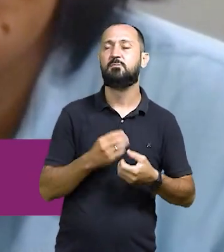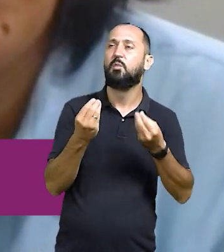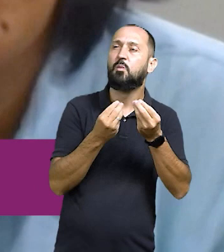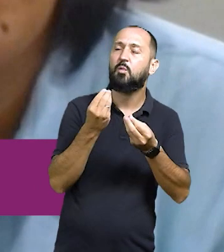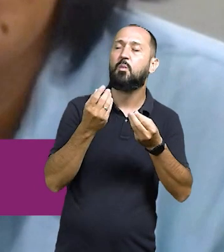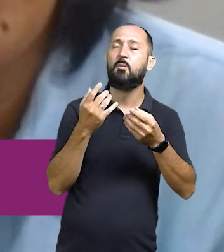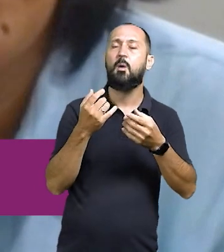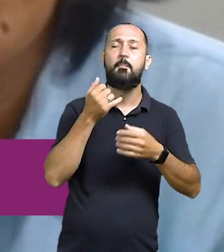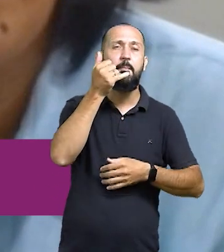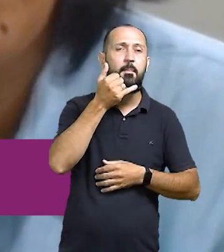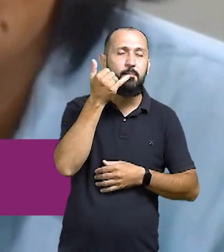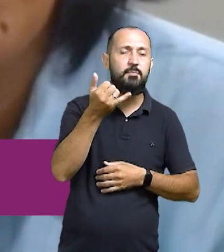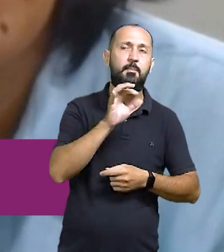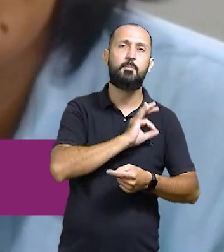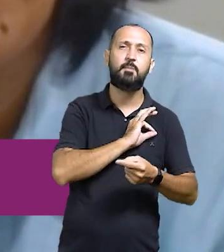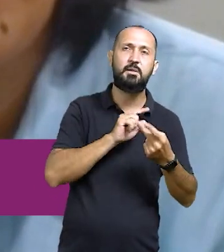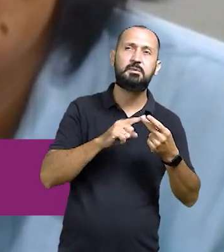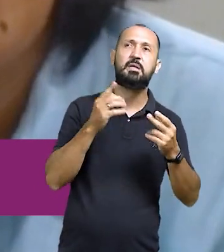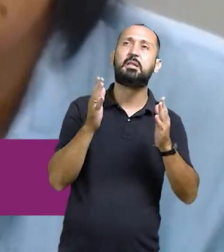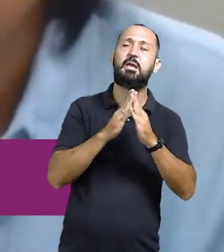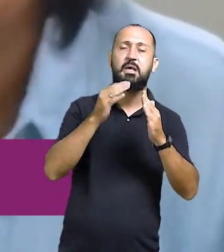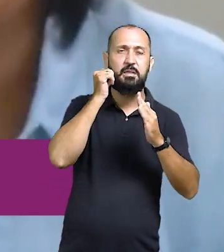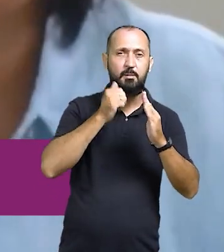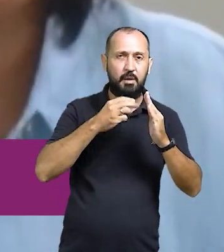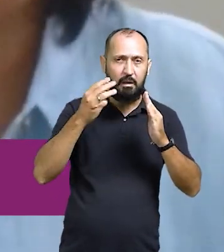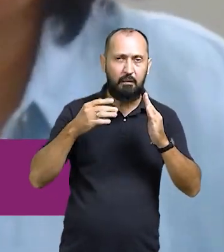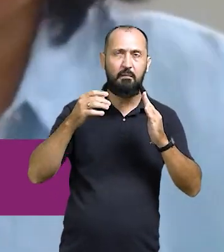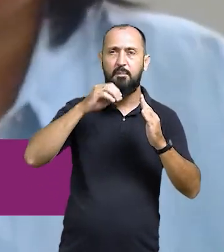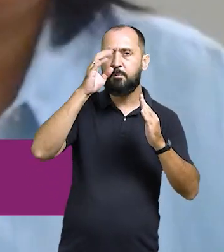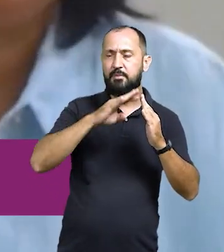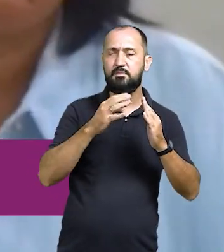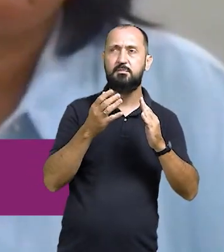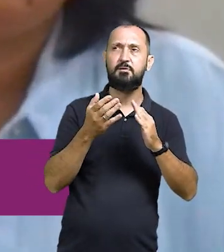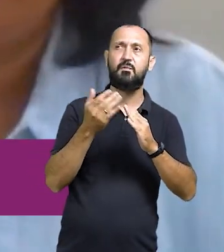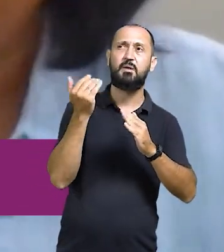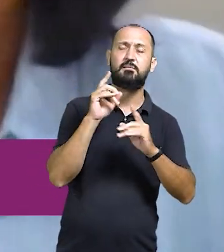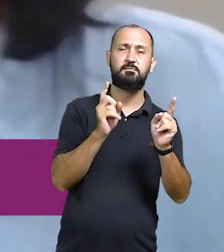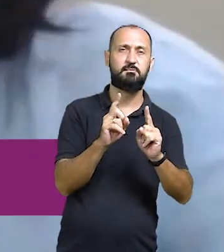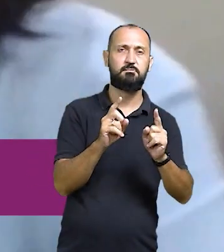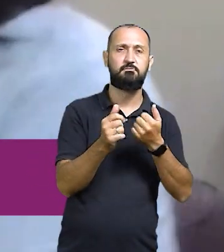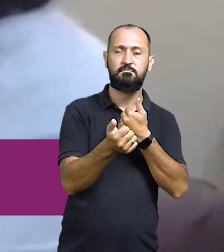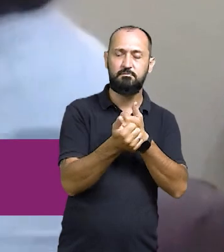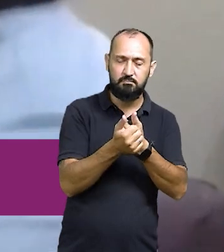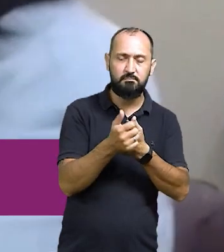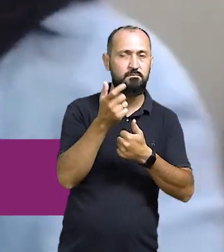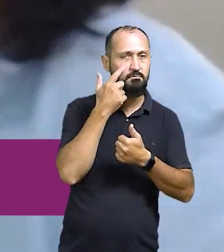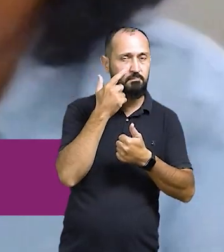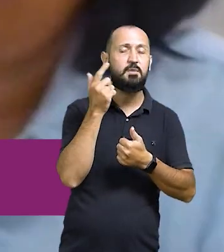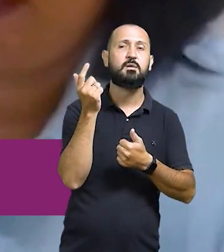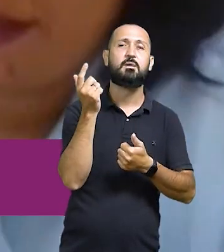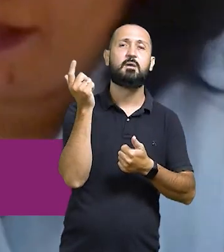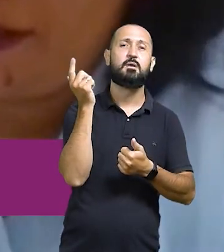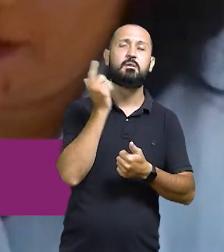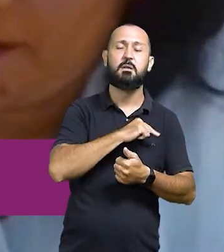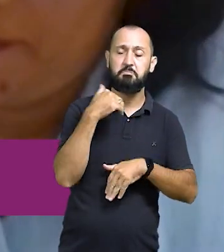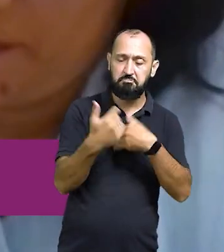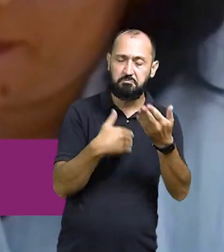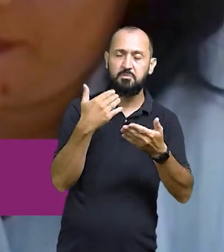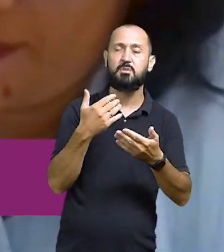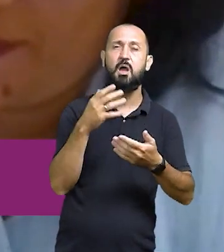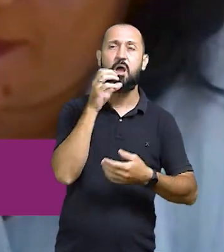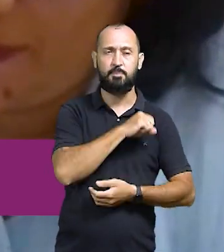e ele vai gerar um medidor da violência, para saber se aquela mulher sofre e em que nível ela sofre